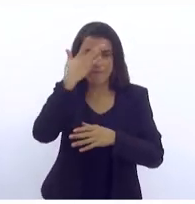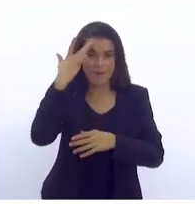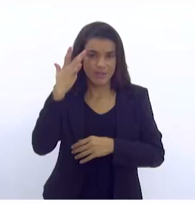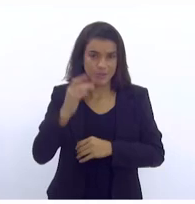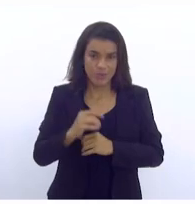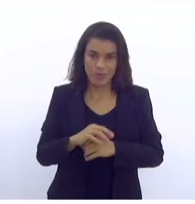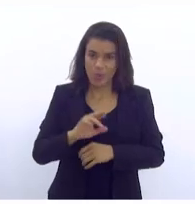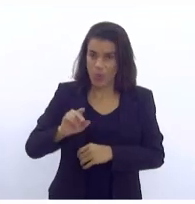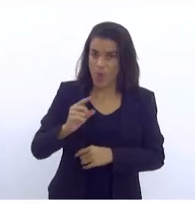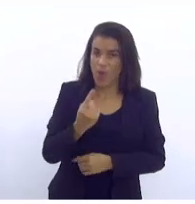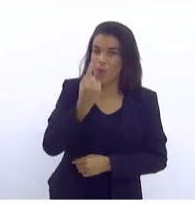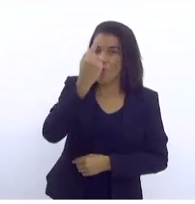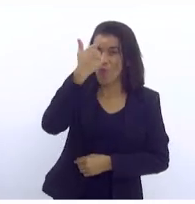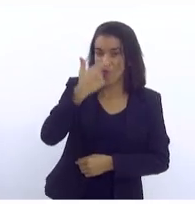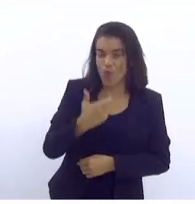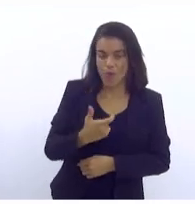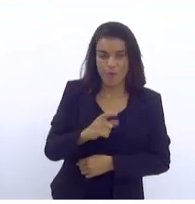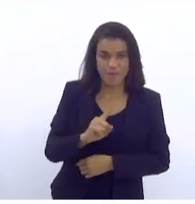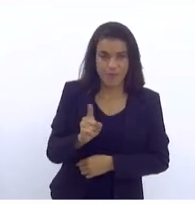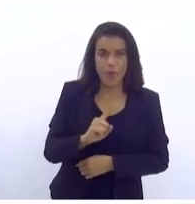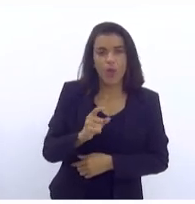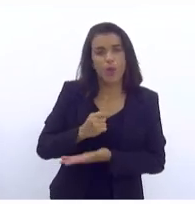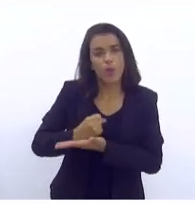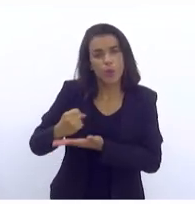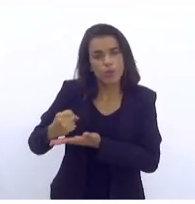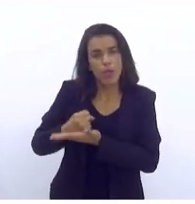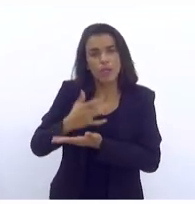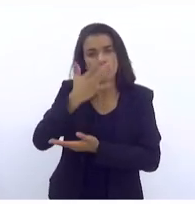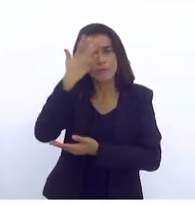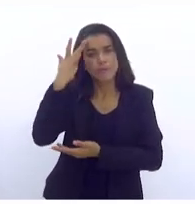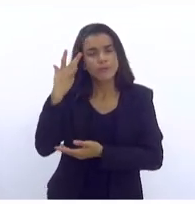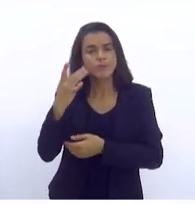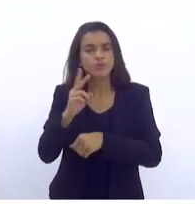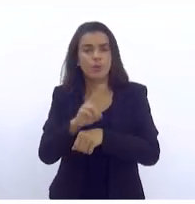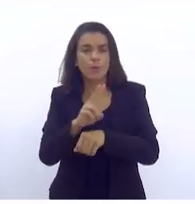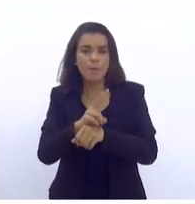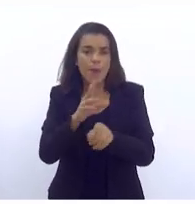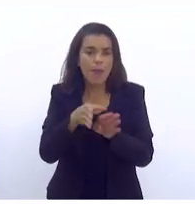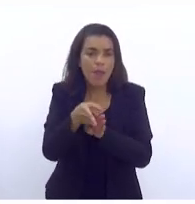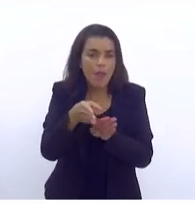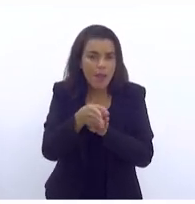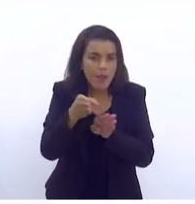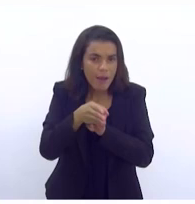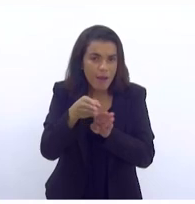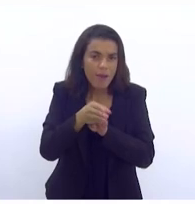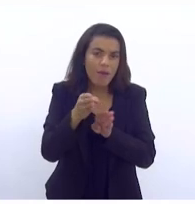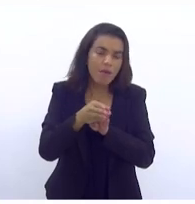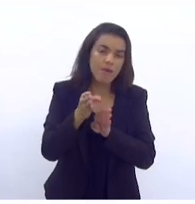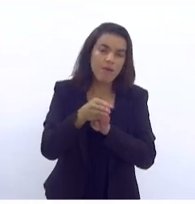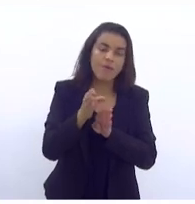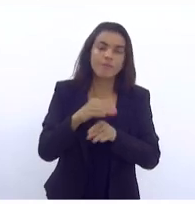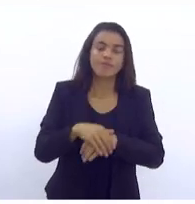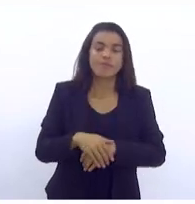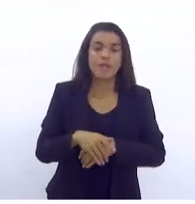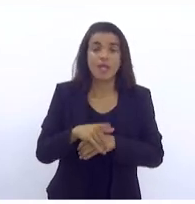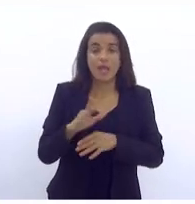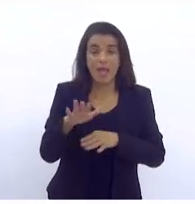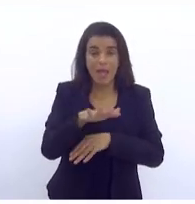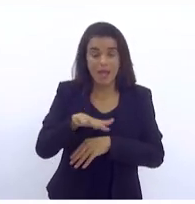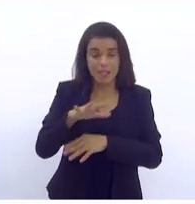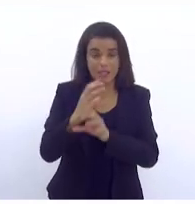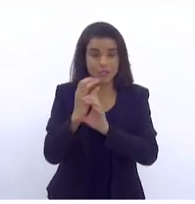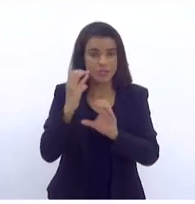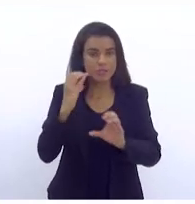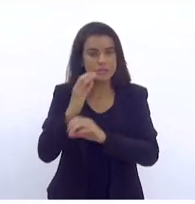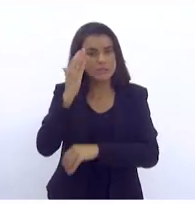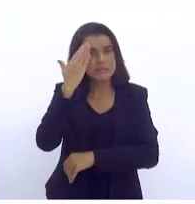sozinho ele contrata Consultores que vão fazer auditoria desde eh eh de engenharia para entender o